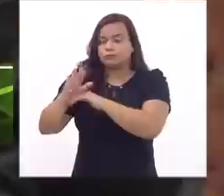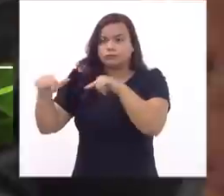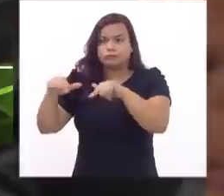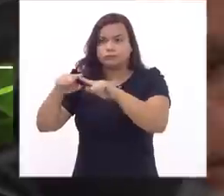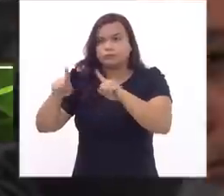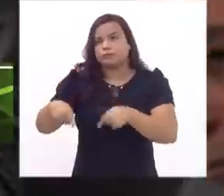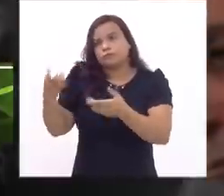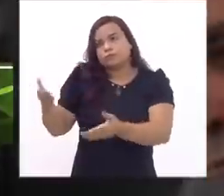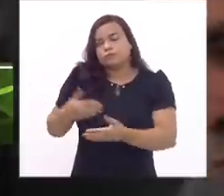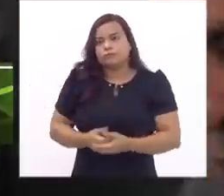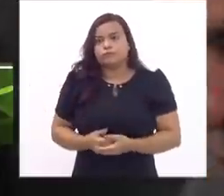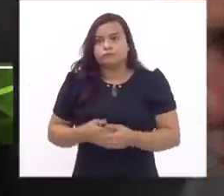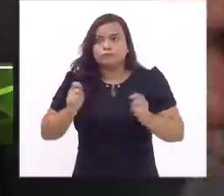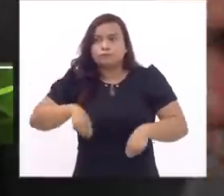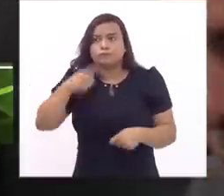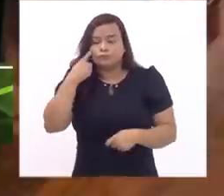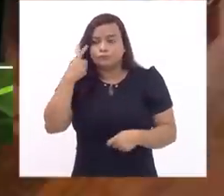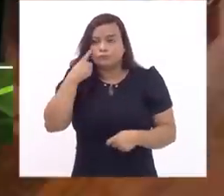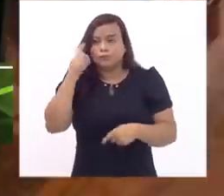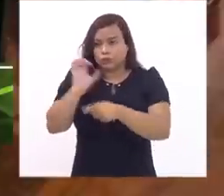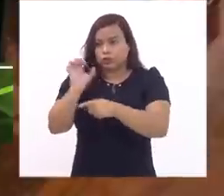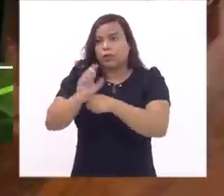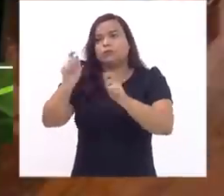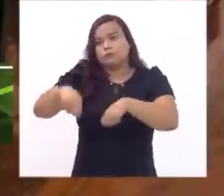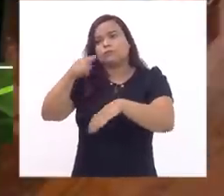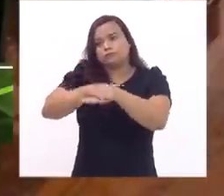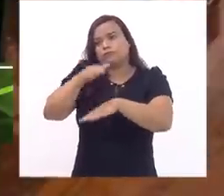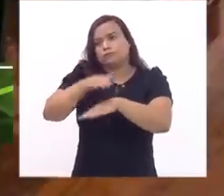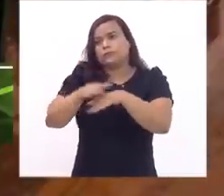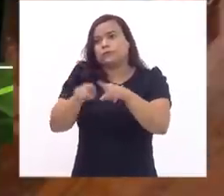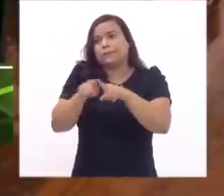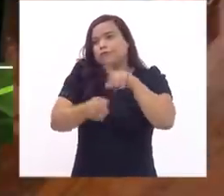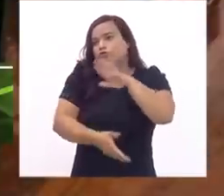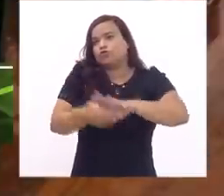pode regulamentar de que forma vai fazer isso. E excluir os supersalários.